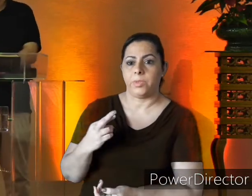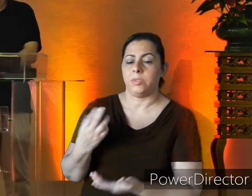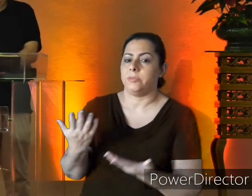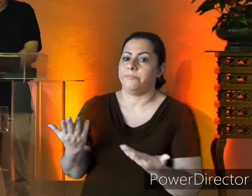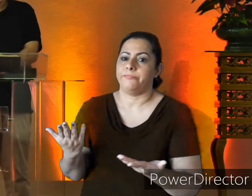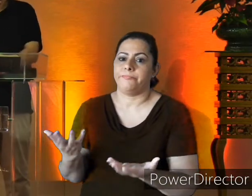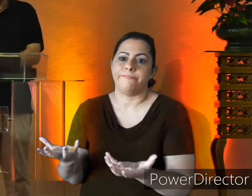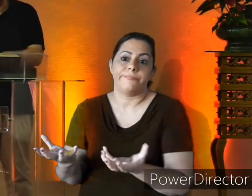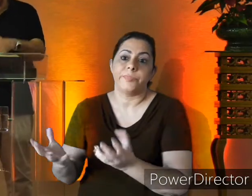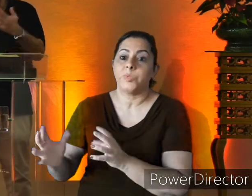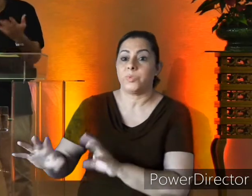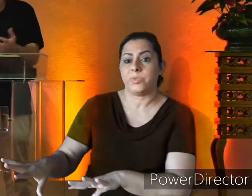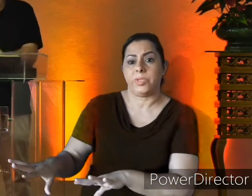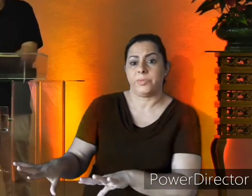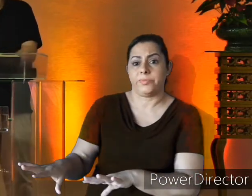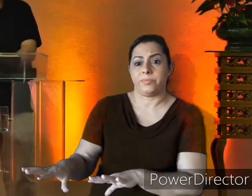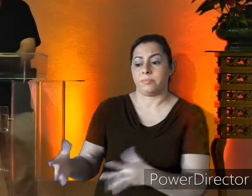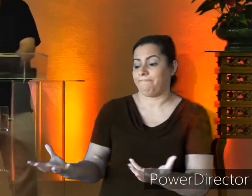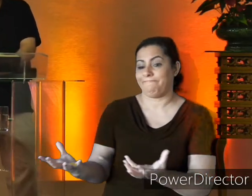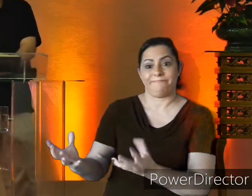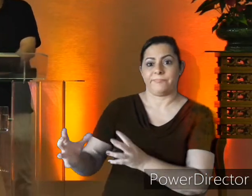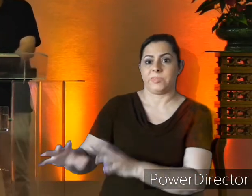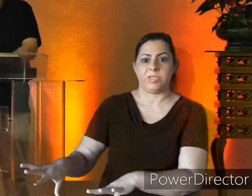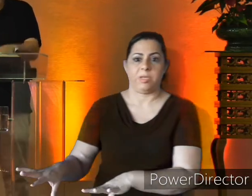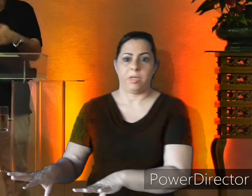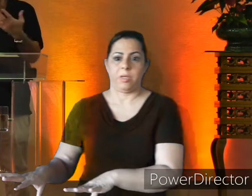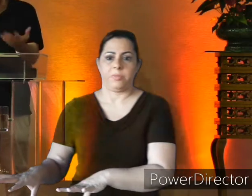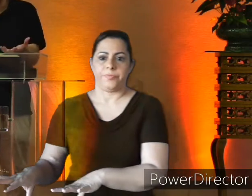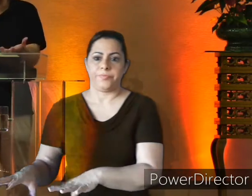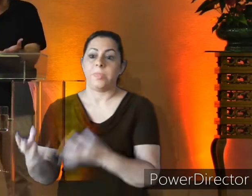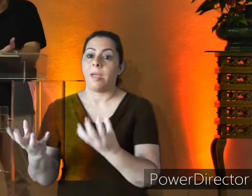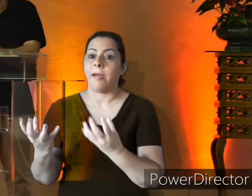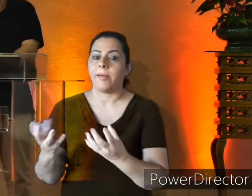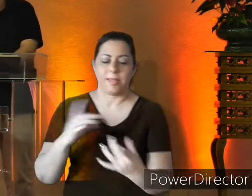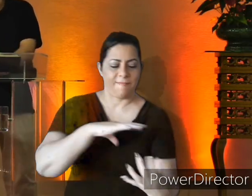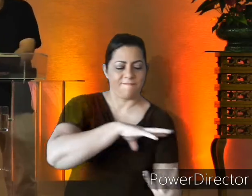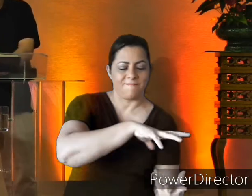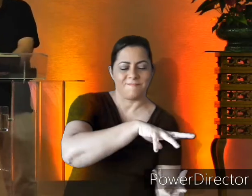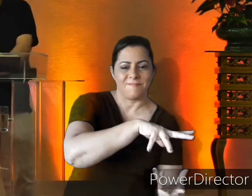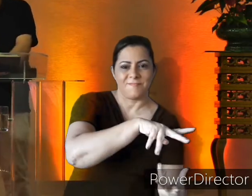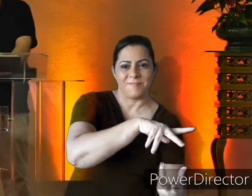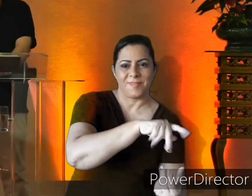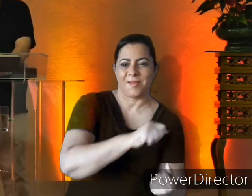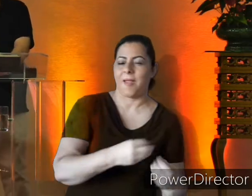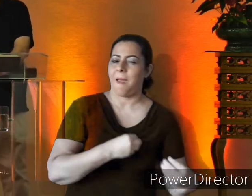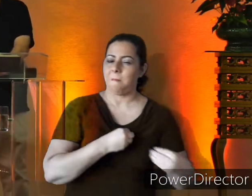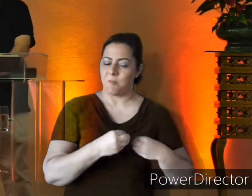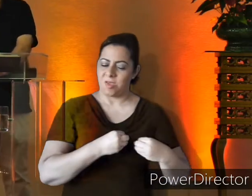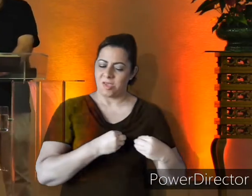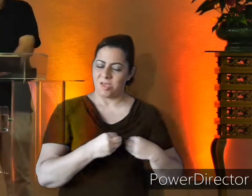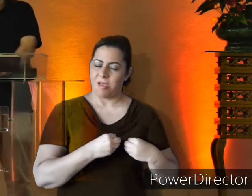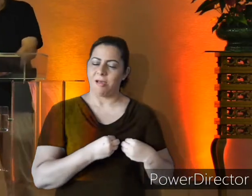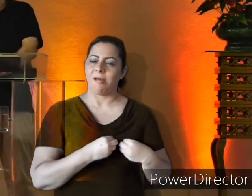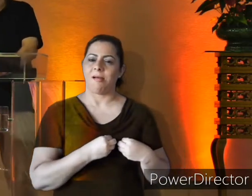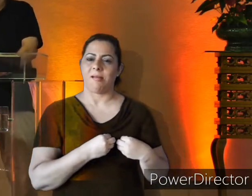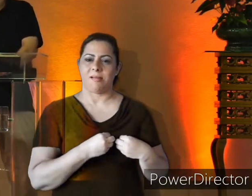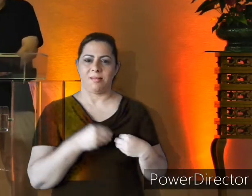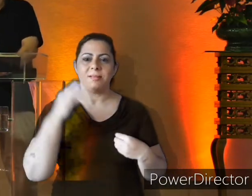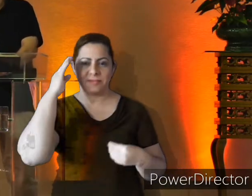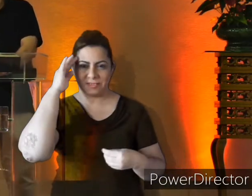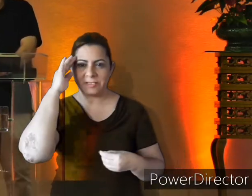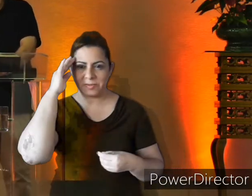voltar, quero viver agora a minha vida, quero dar um tempo agora para mim, quero experimentar o